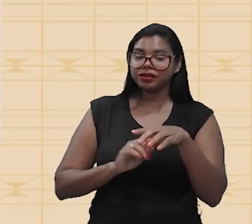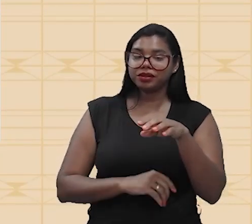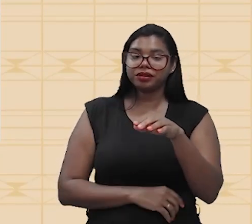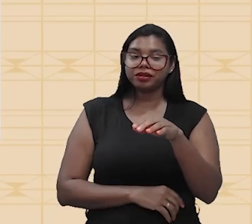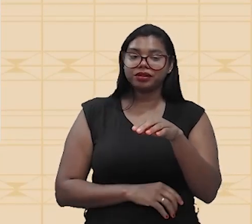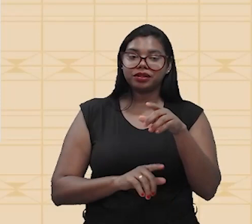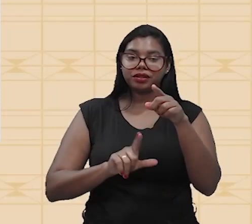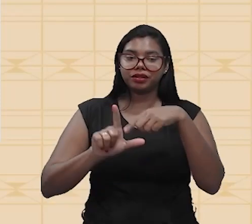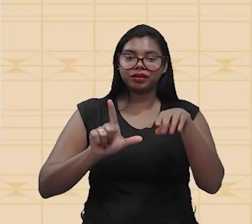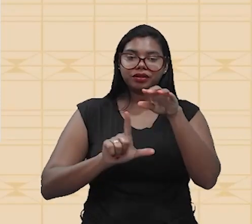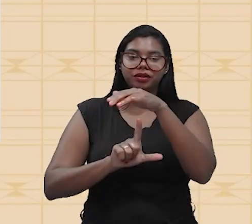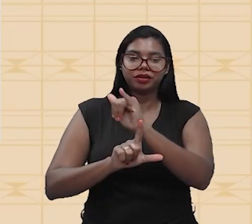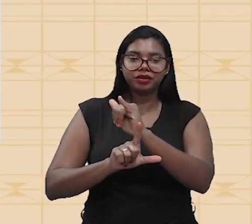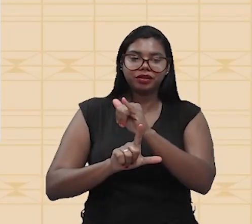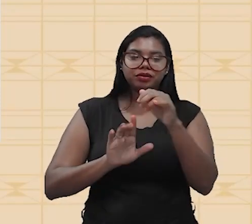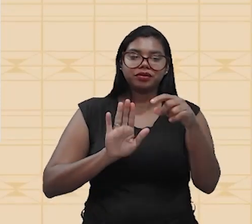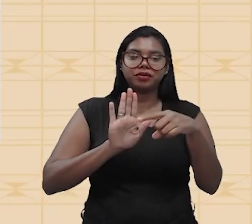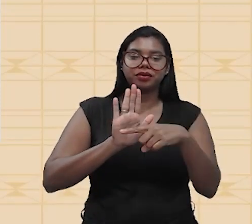ser menos